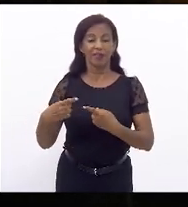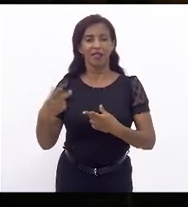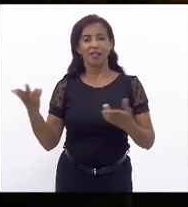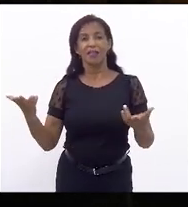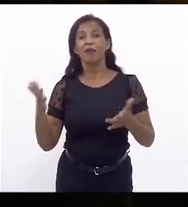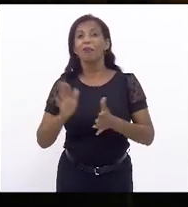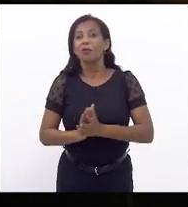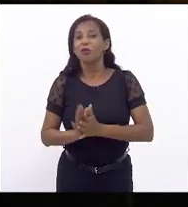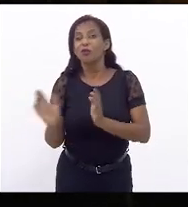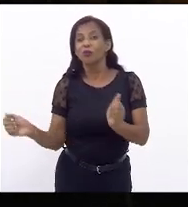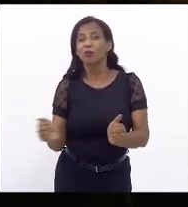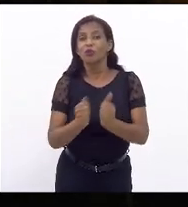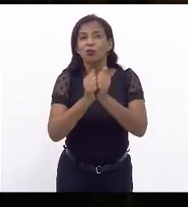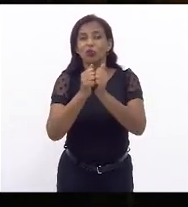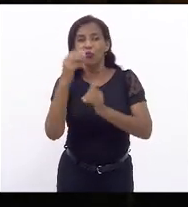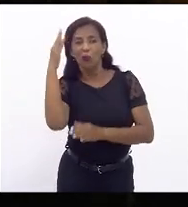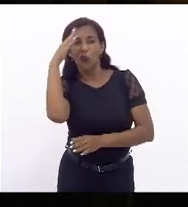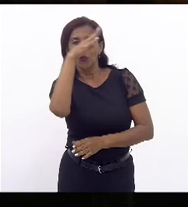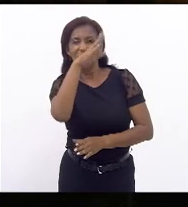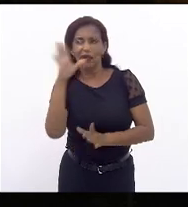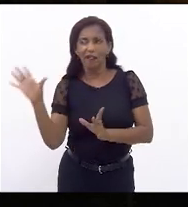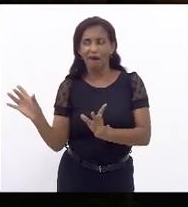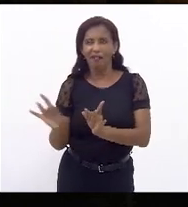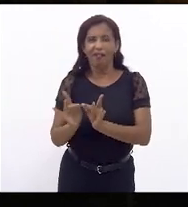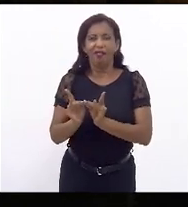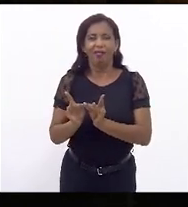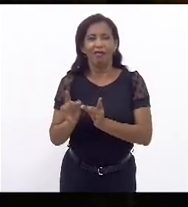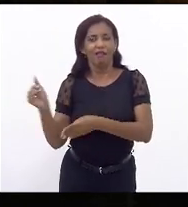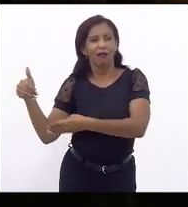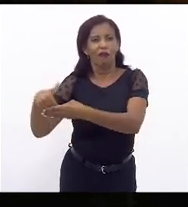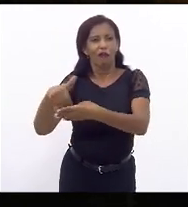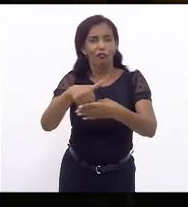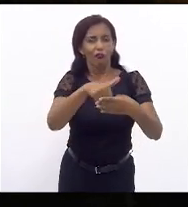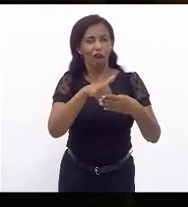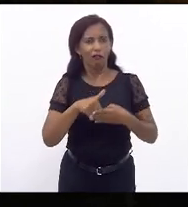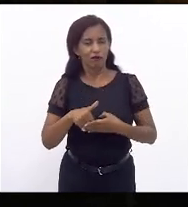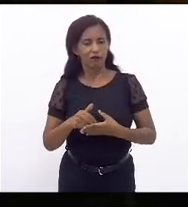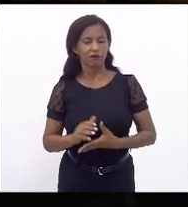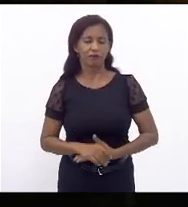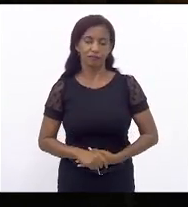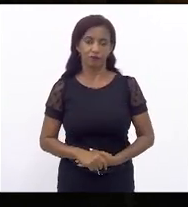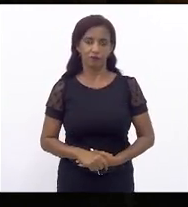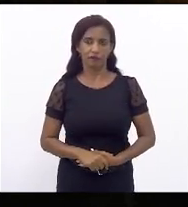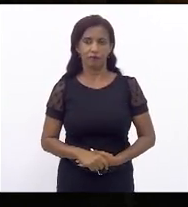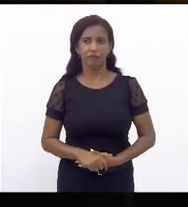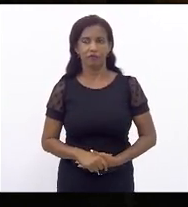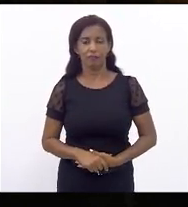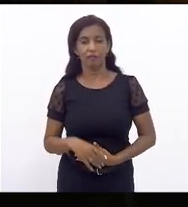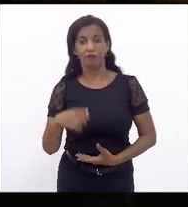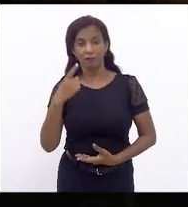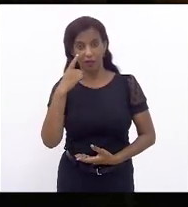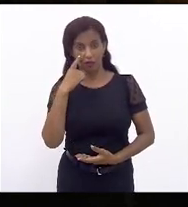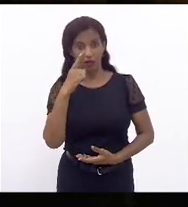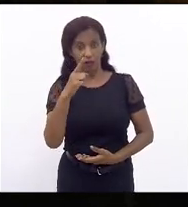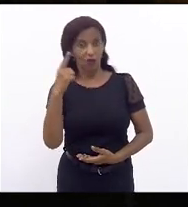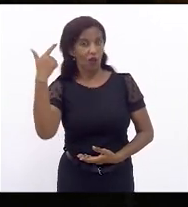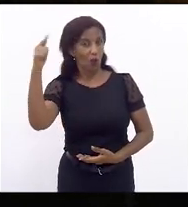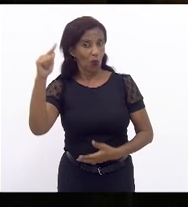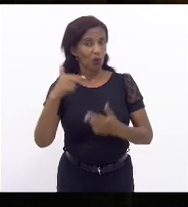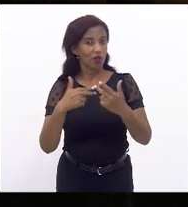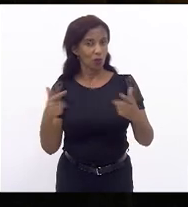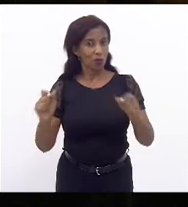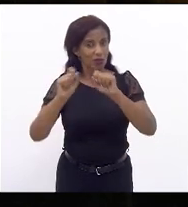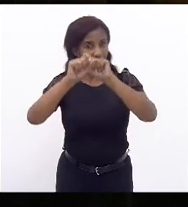surfar na onda Bolsonaro na eleição e receber os votos dos bolsonaristas. Mas eu quero deixar uma outra coisa